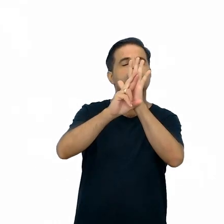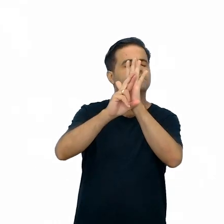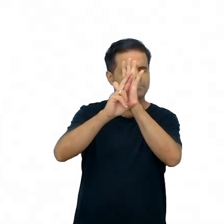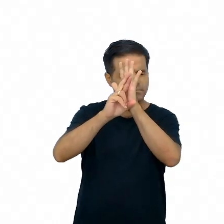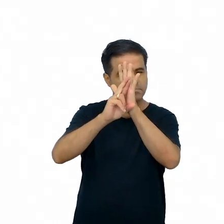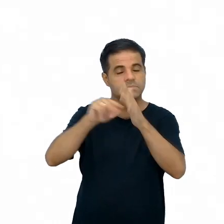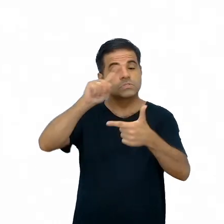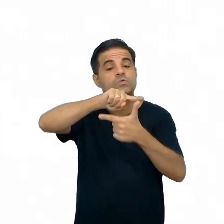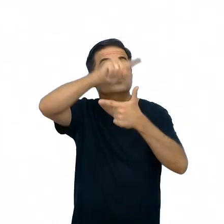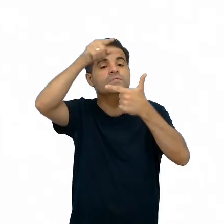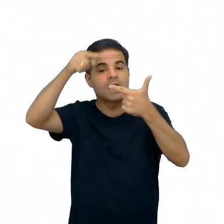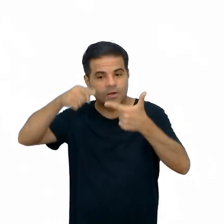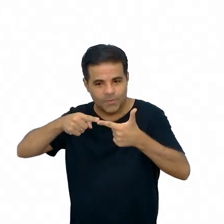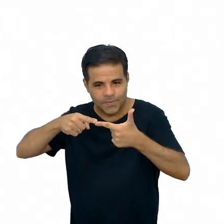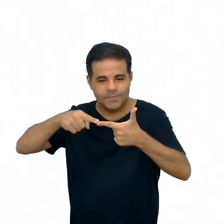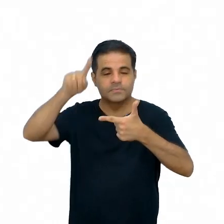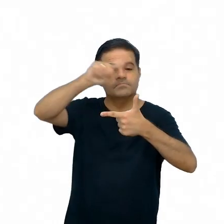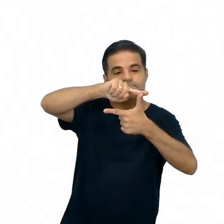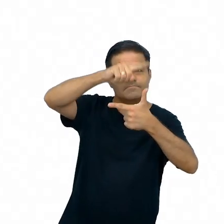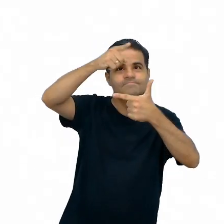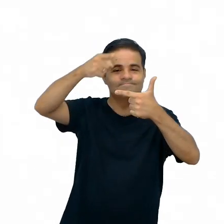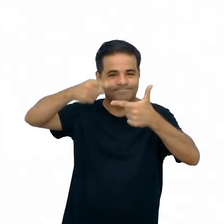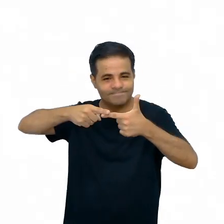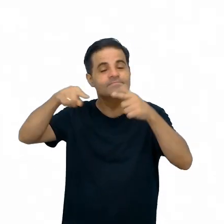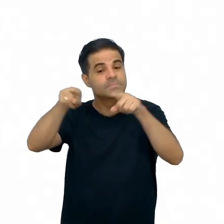os ângulos.